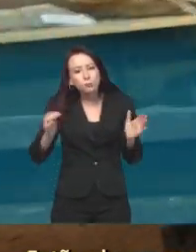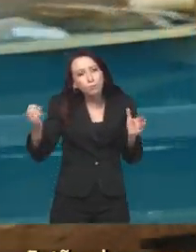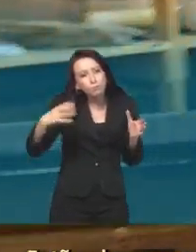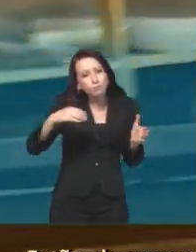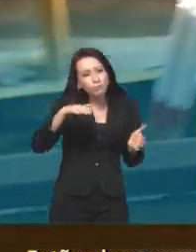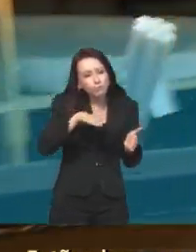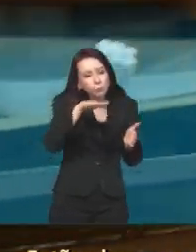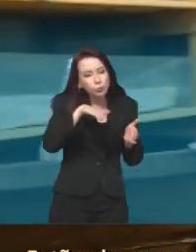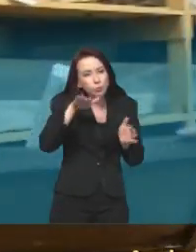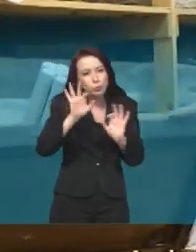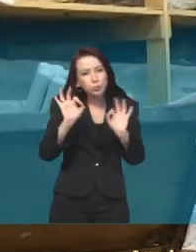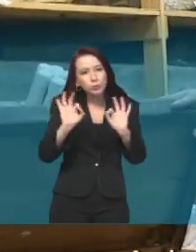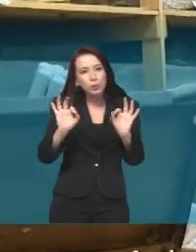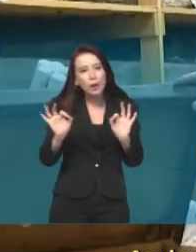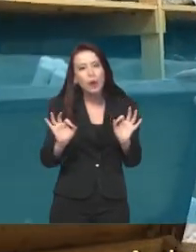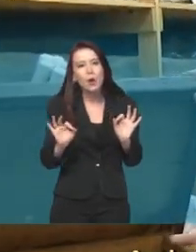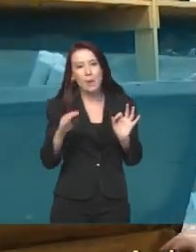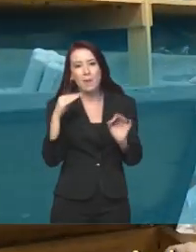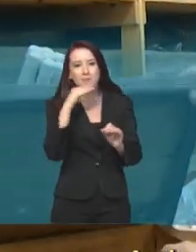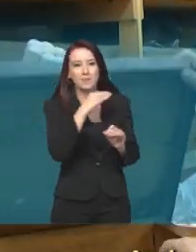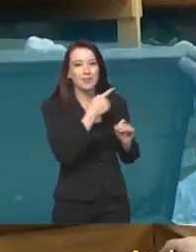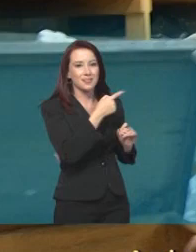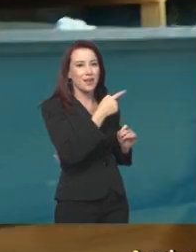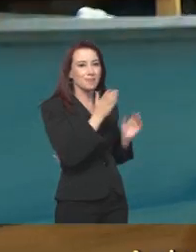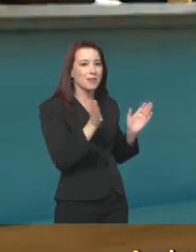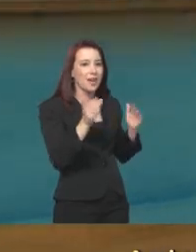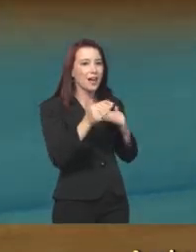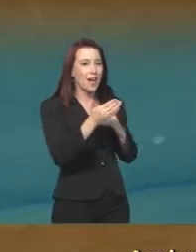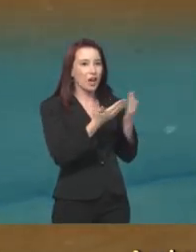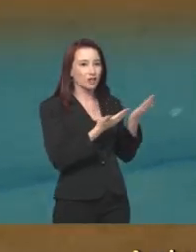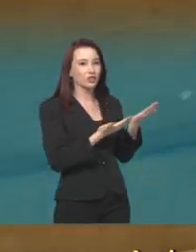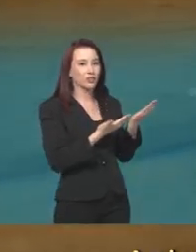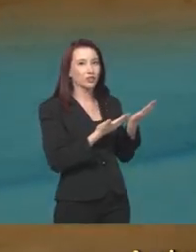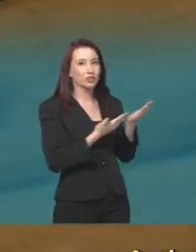boxes made. You can see here we have one,